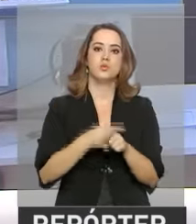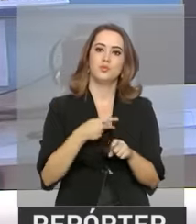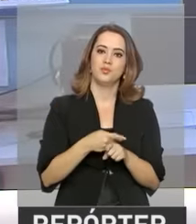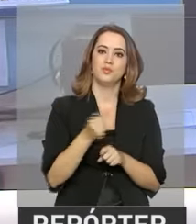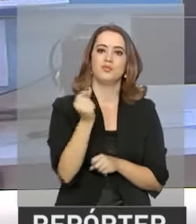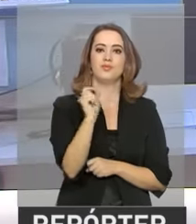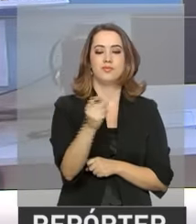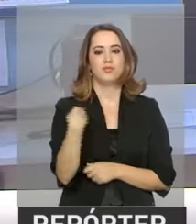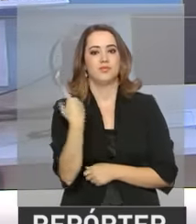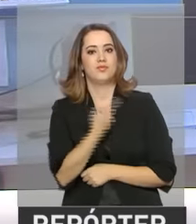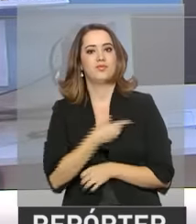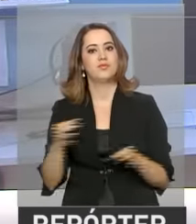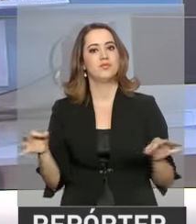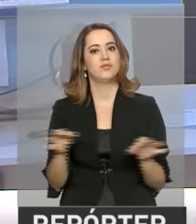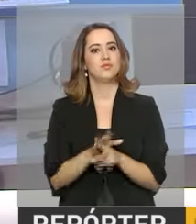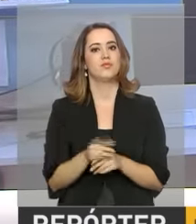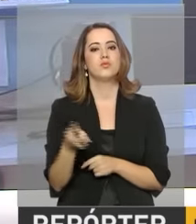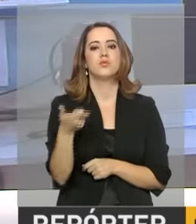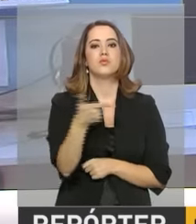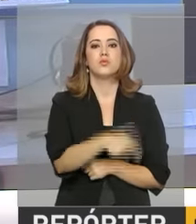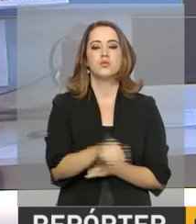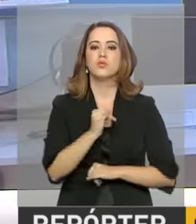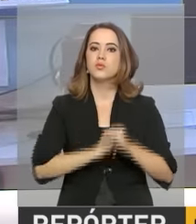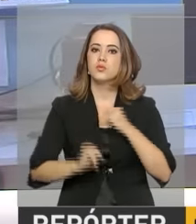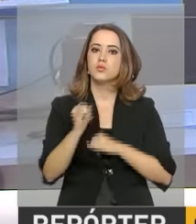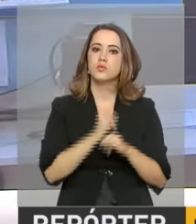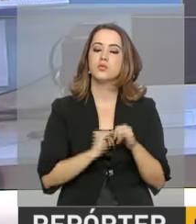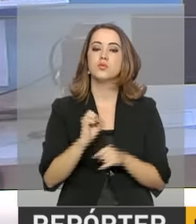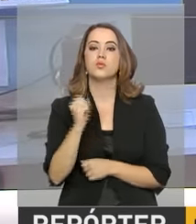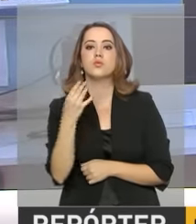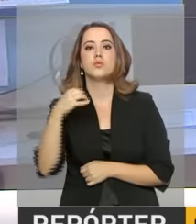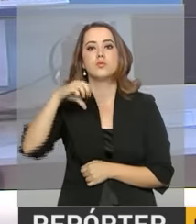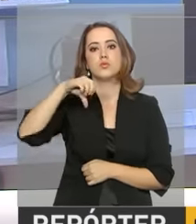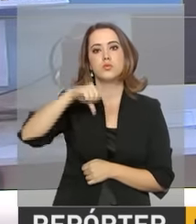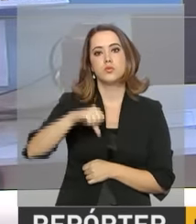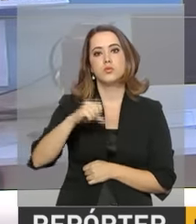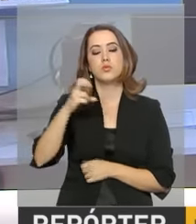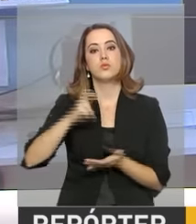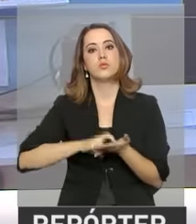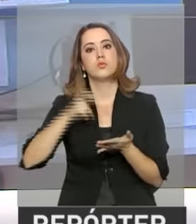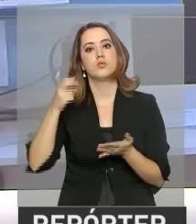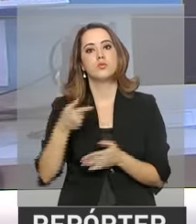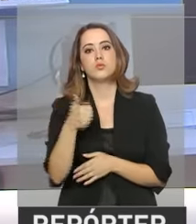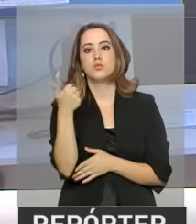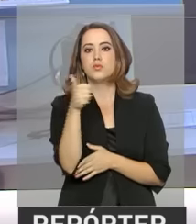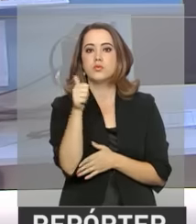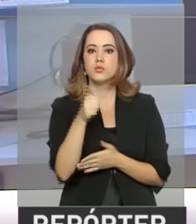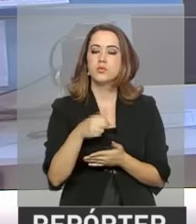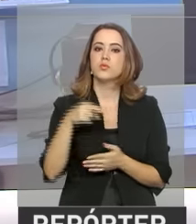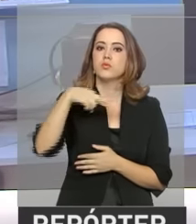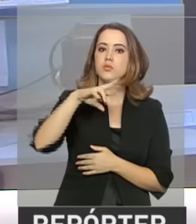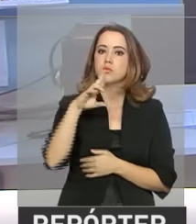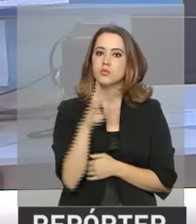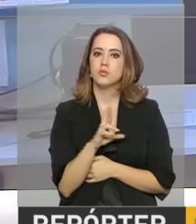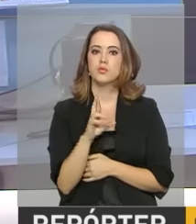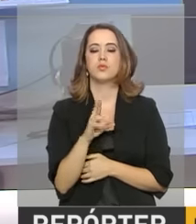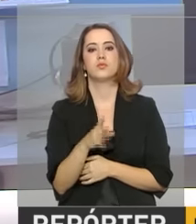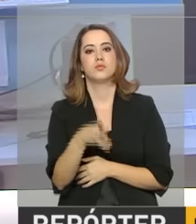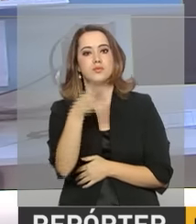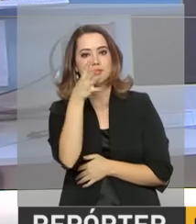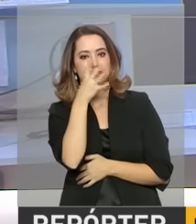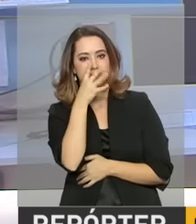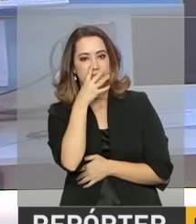nós ficamos por aqui. Voltamos a qualquer momento com outras informações ou às 9 da manhã, na primeira edição do Repórter